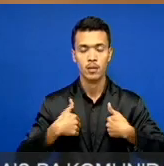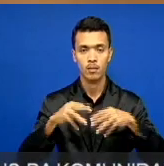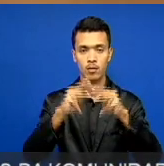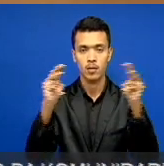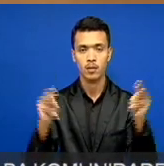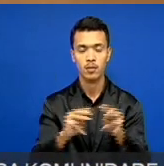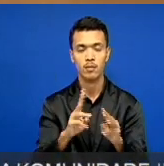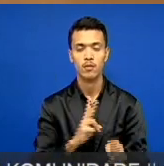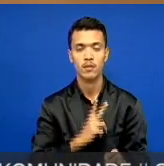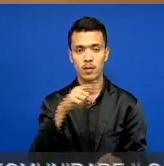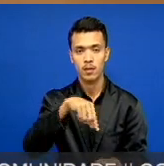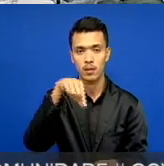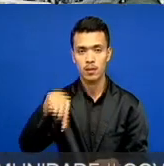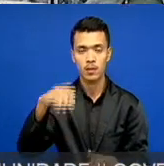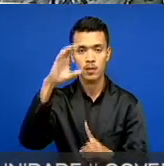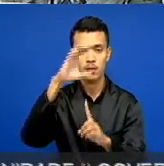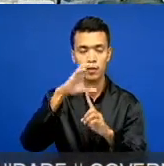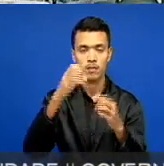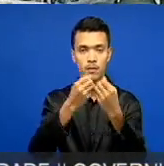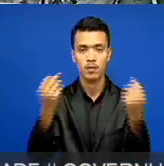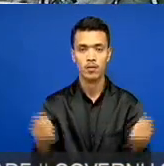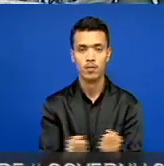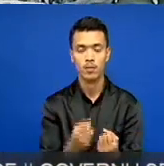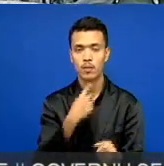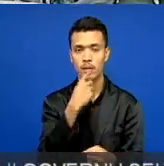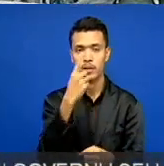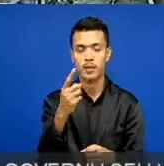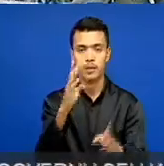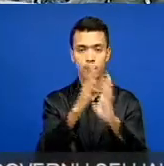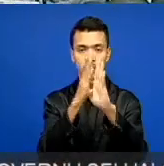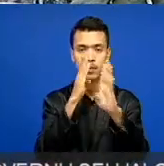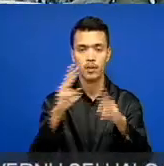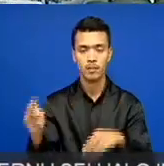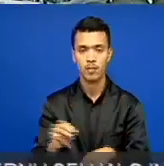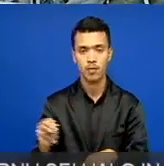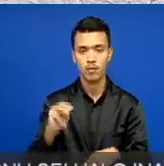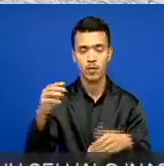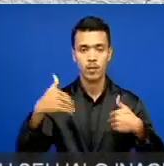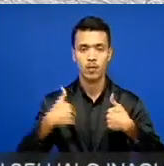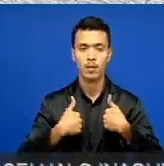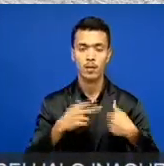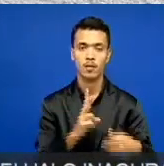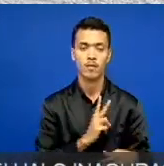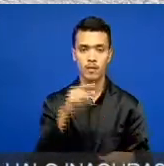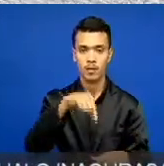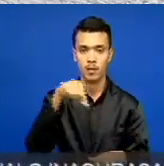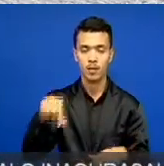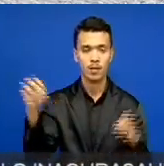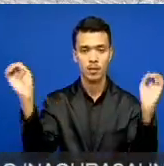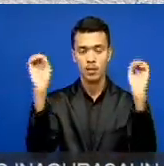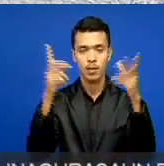Chefe Suku Afaloi Kai, Cesário Nascimento Pires Atetem. Bisne behalo circulação e município Viqueque la ia para fato